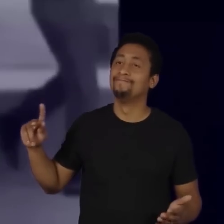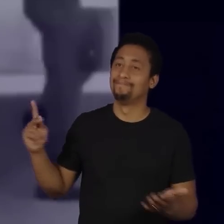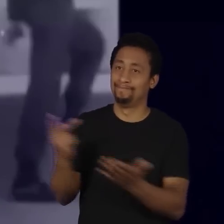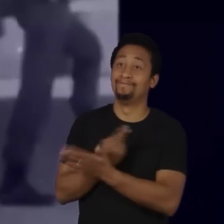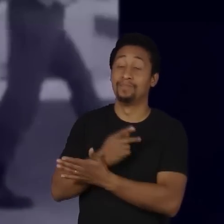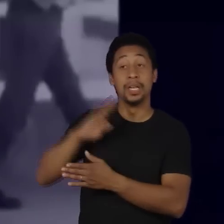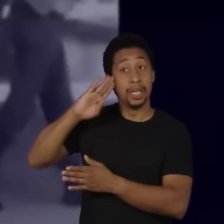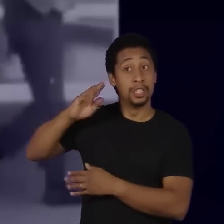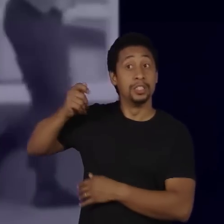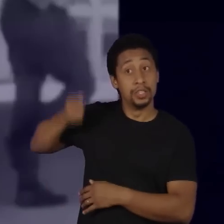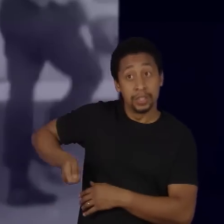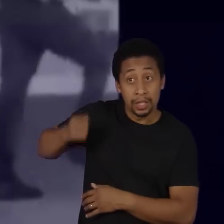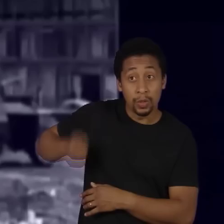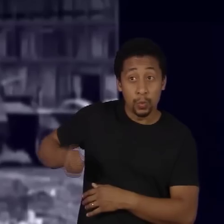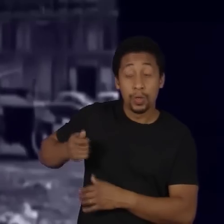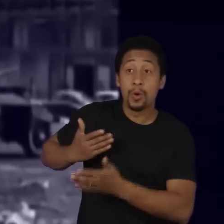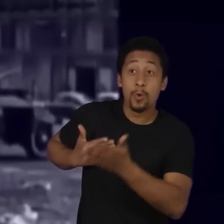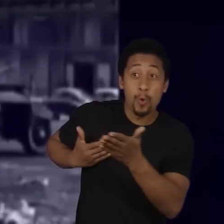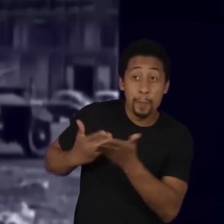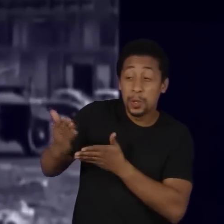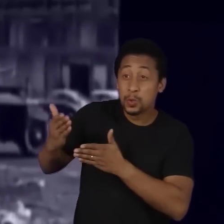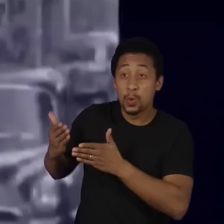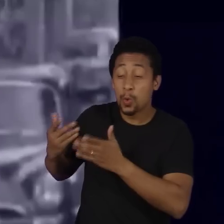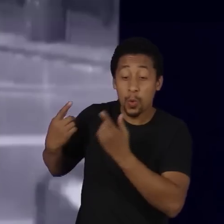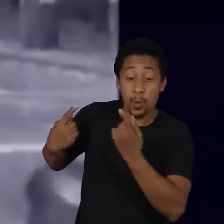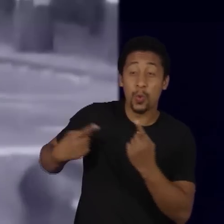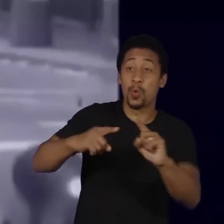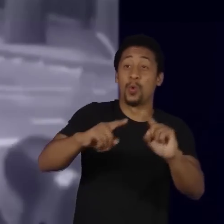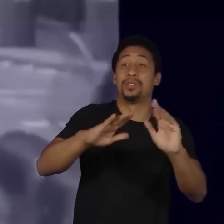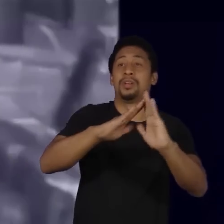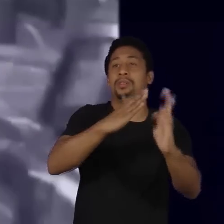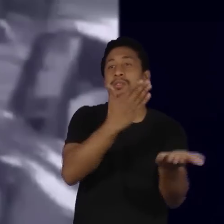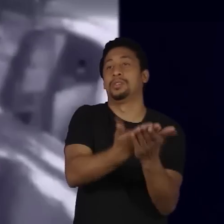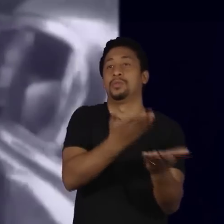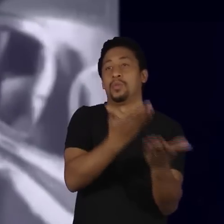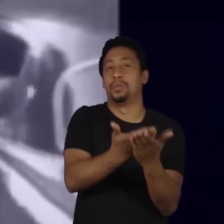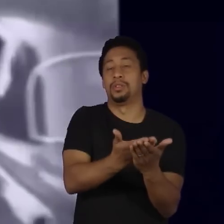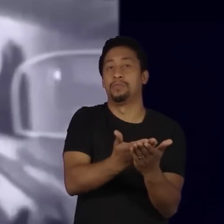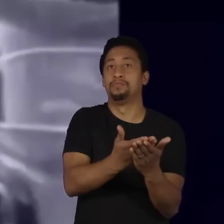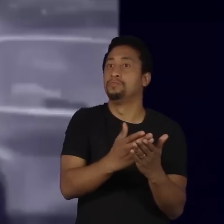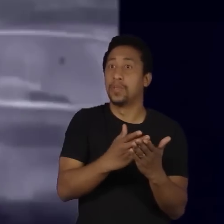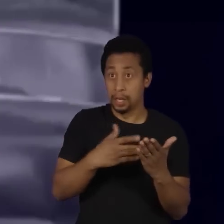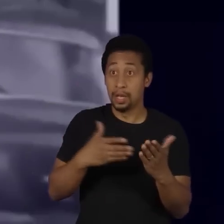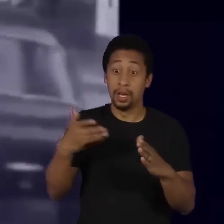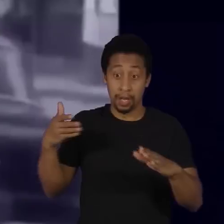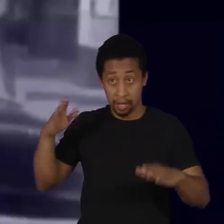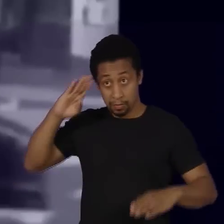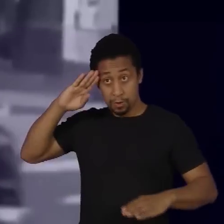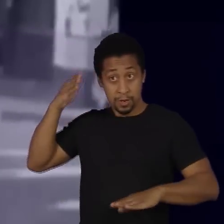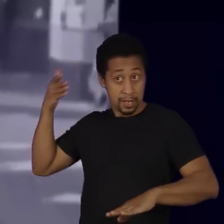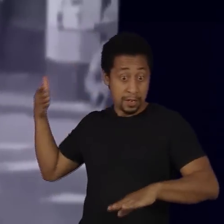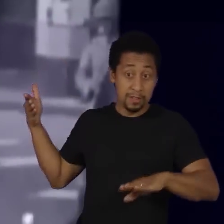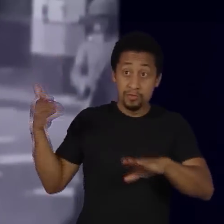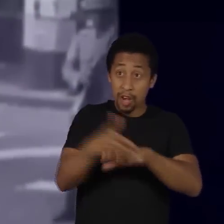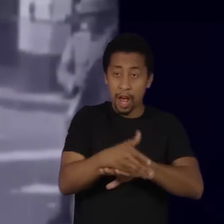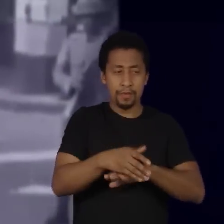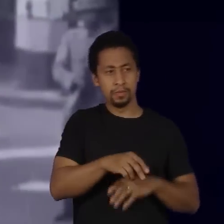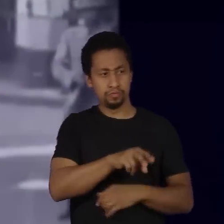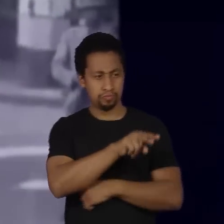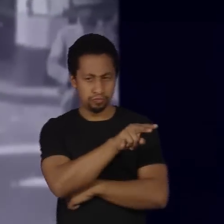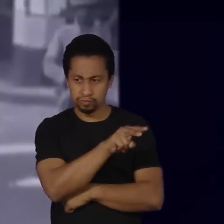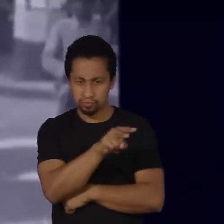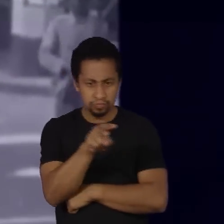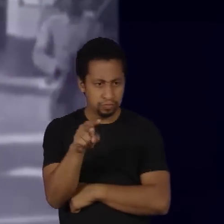perseguido. De um dia para o outro, todos eram comissionados, né, voltaram para suas cadeiras, ou então eles mesmos se